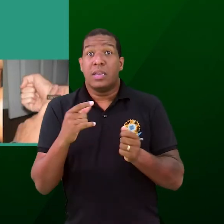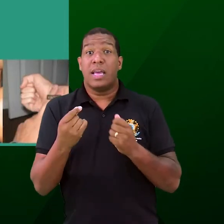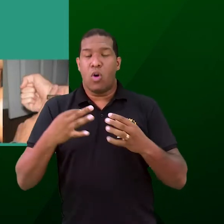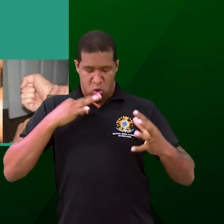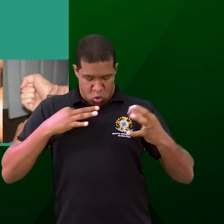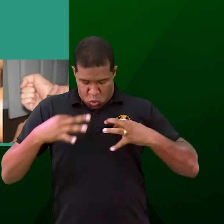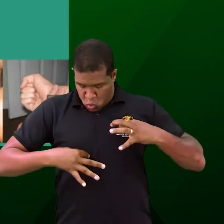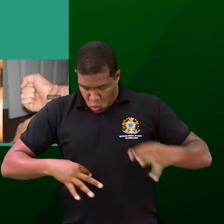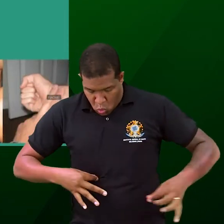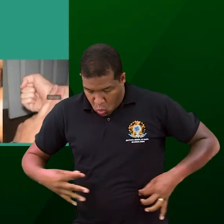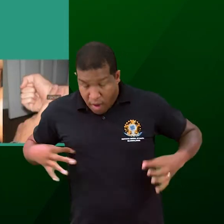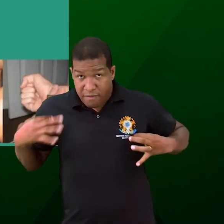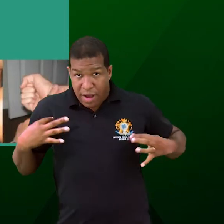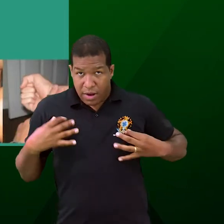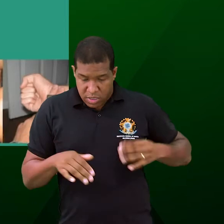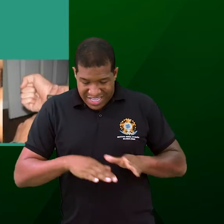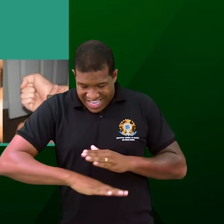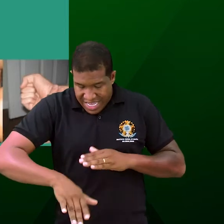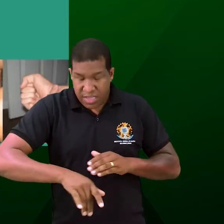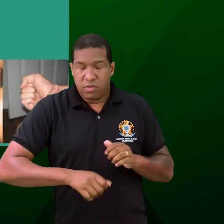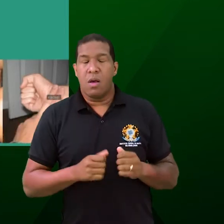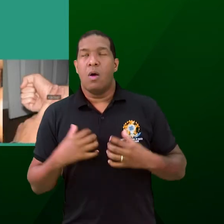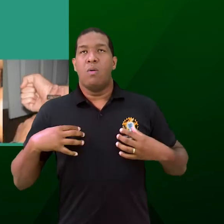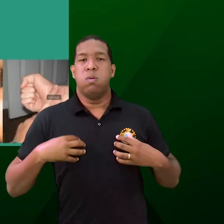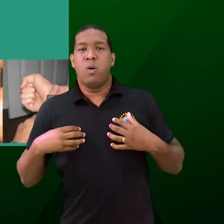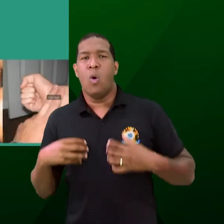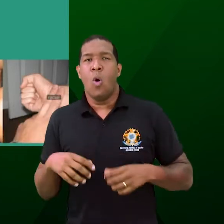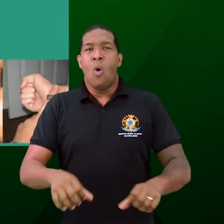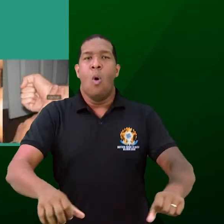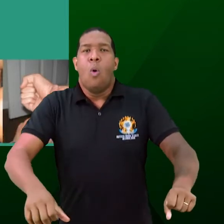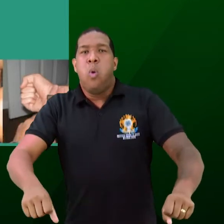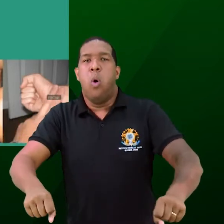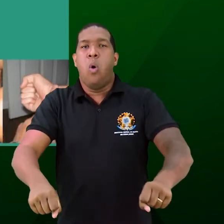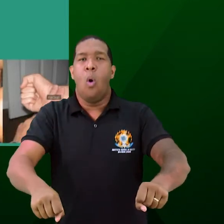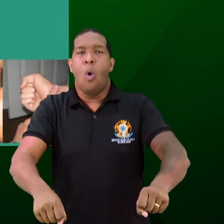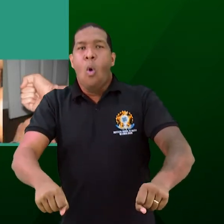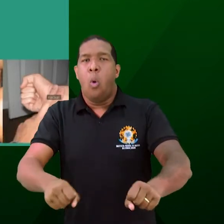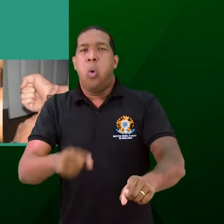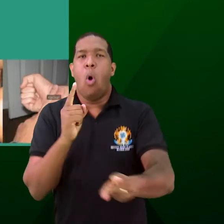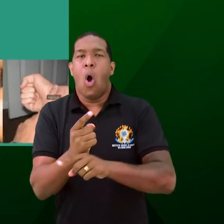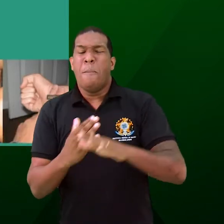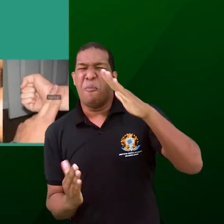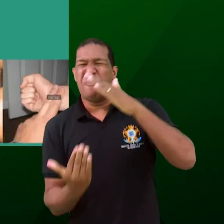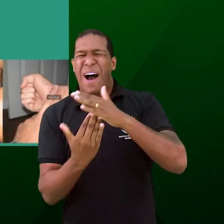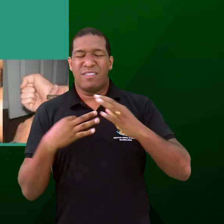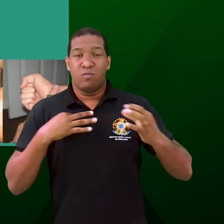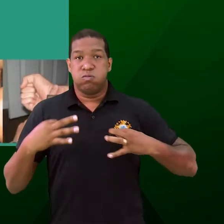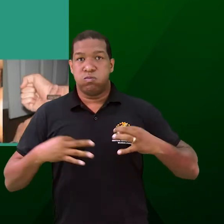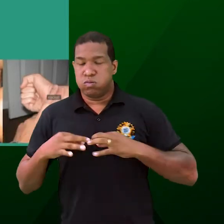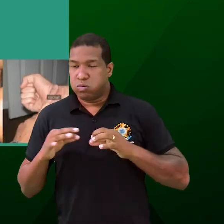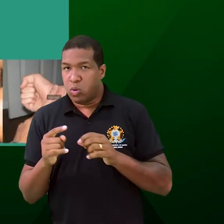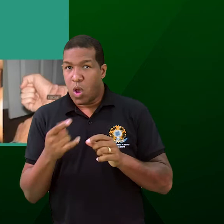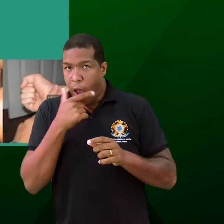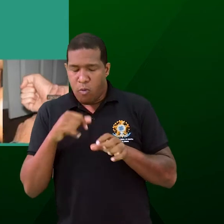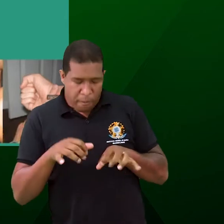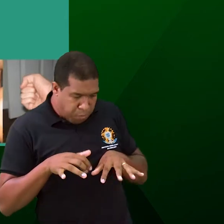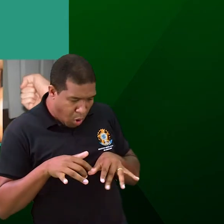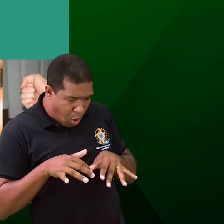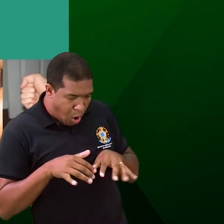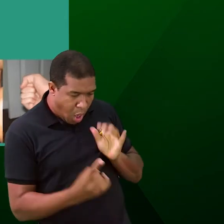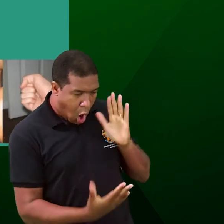A maratona que sim, aí as pessoas têm que treinar 30 km por dia, 40 porque uma maratona são 42